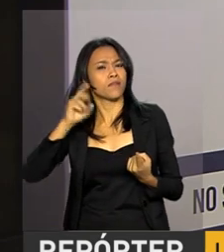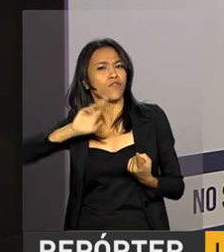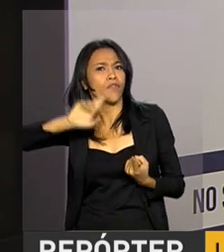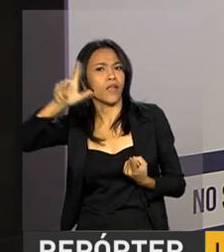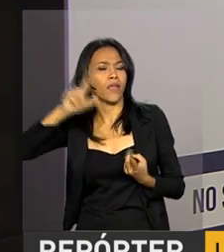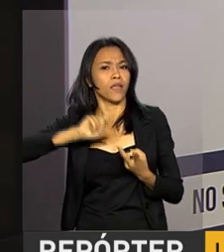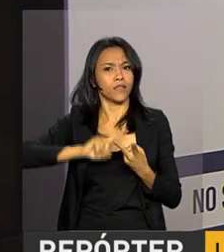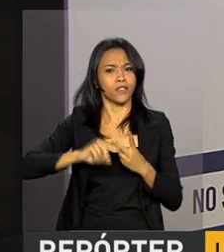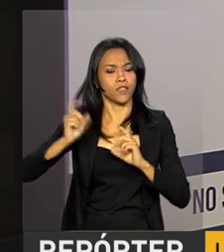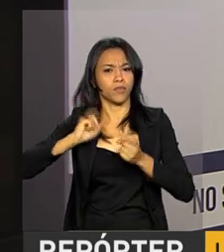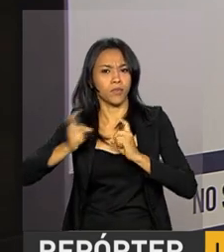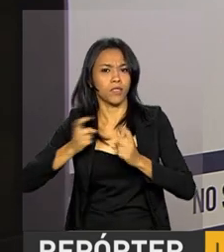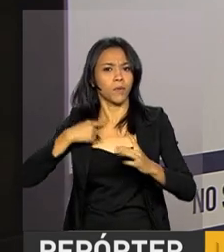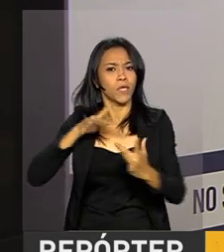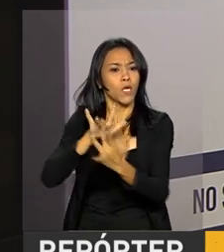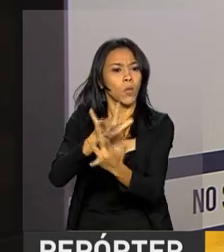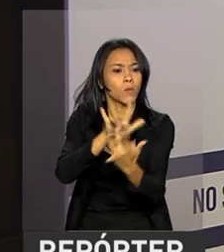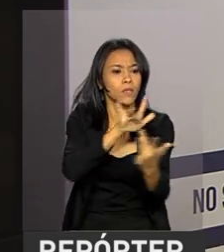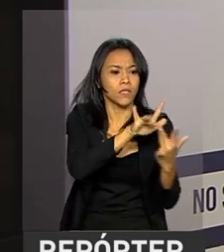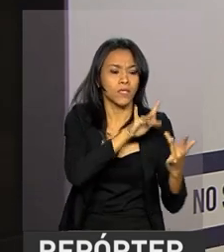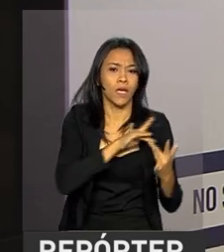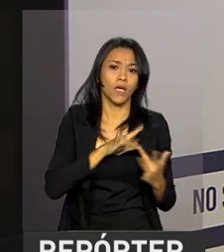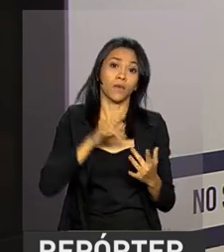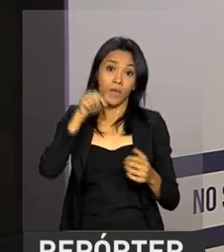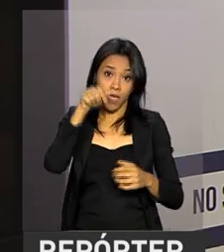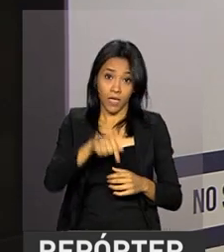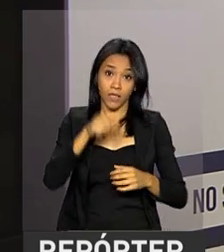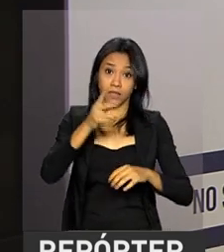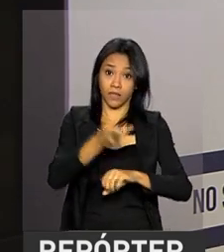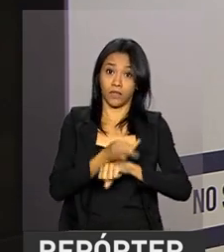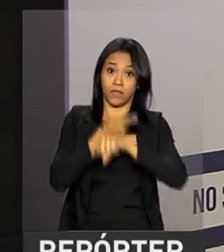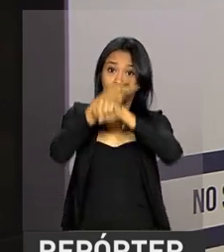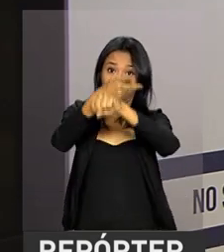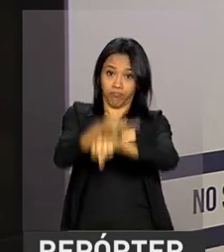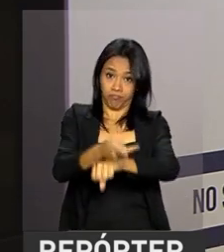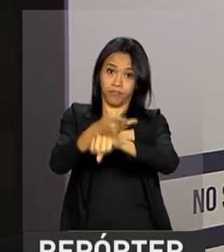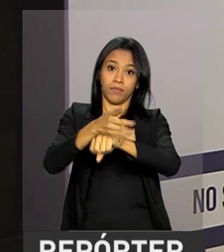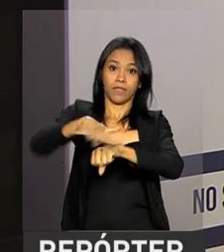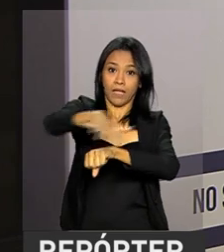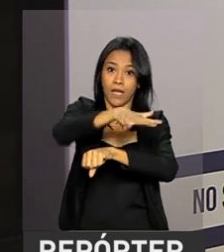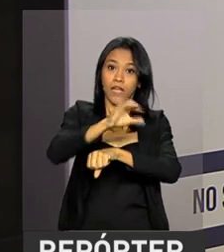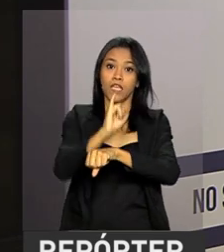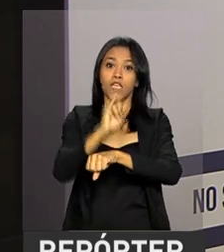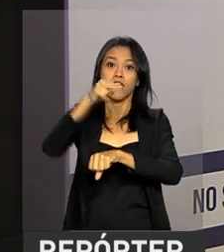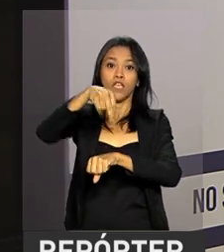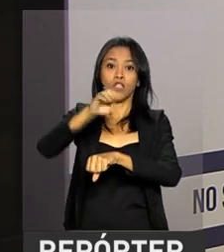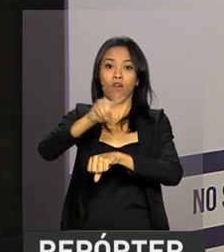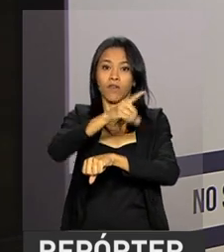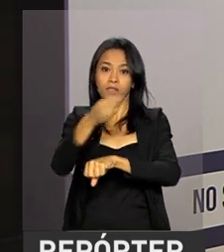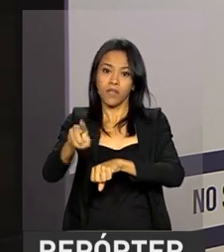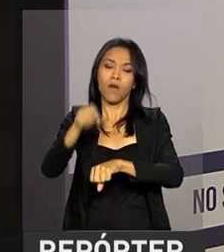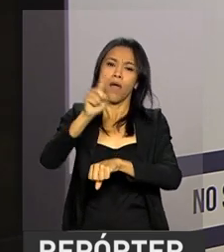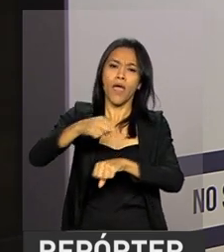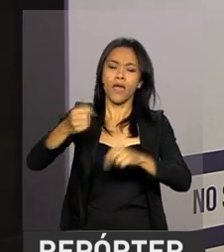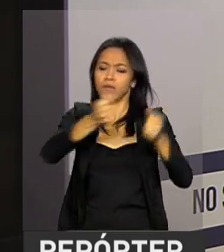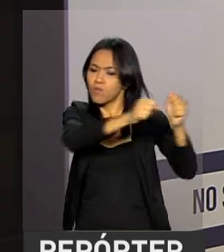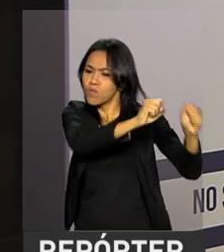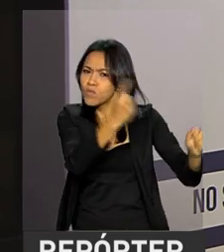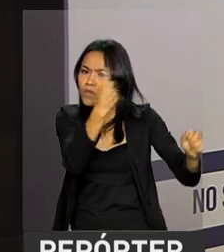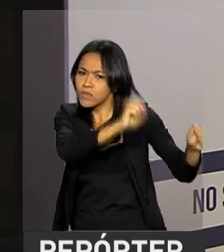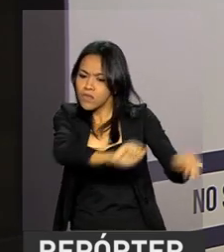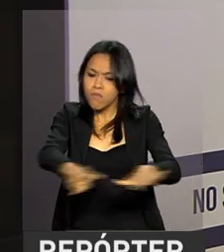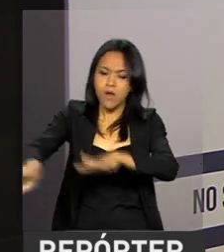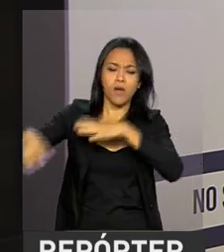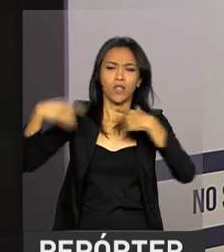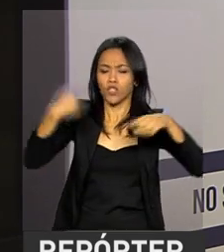moderno e conectado ao cidadão, o concurso Inovação no Setor Público abre uma semana inteira dedicada a discussões sobre